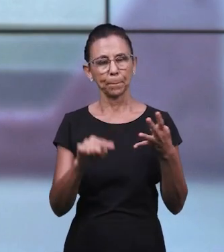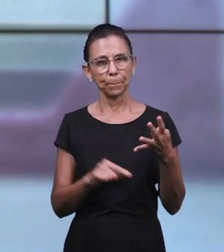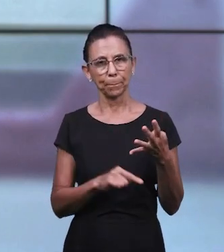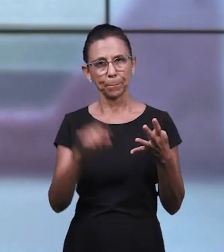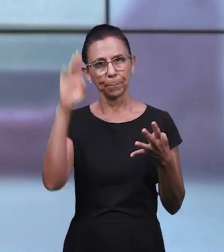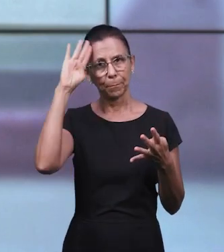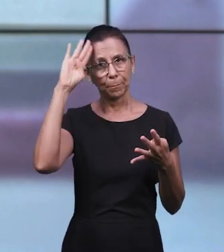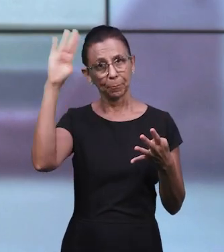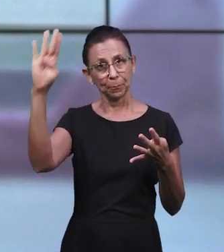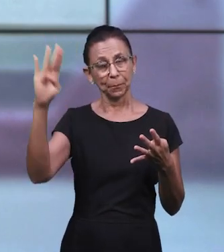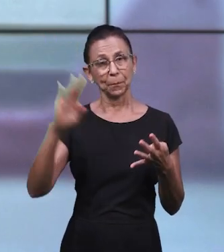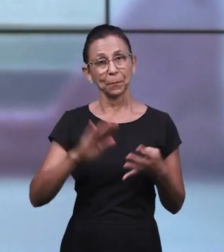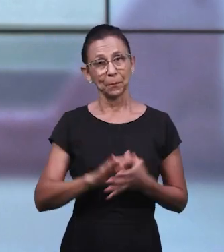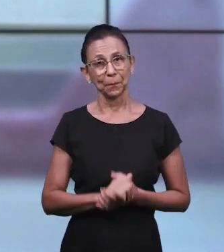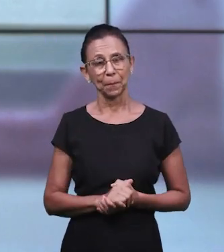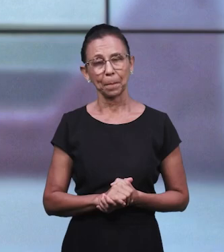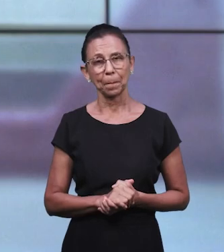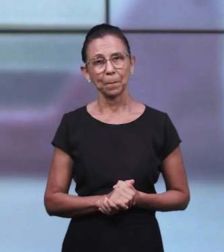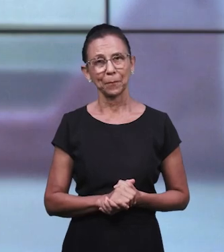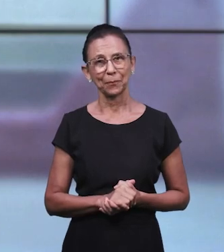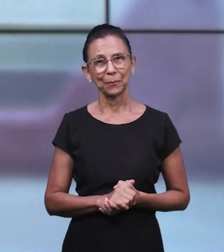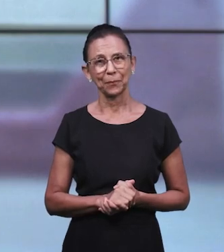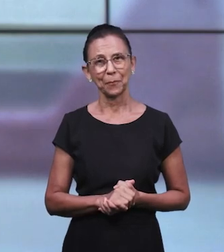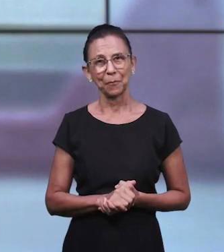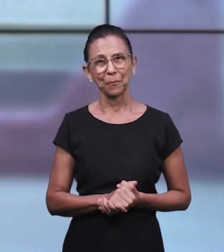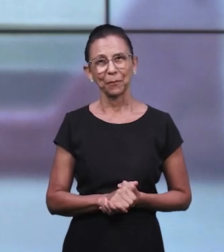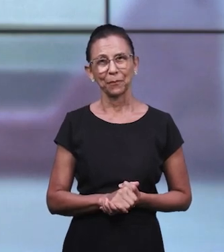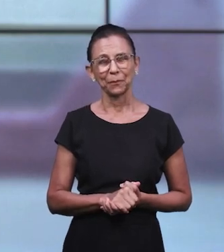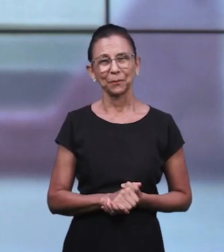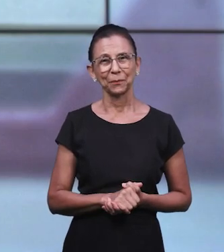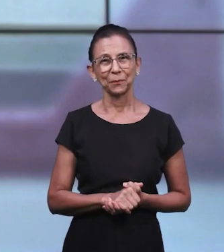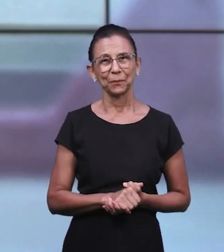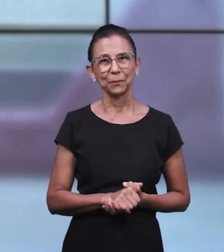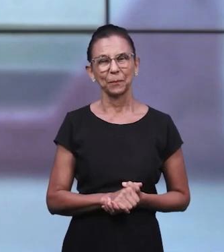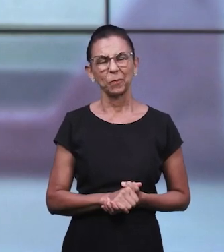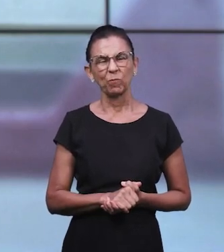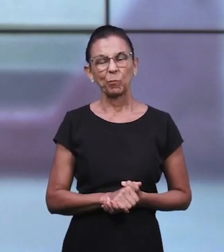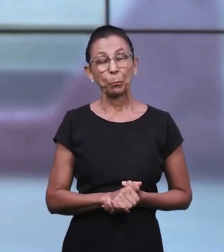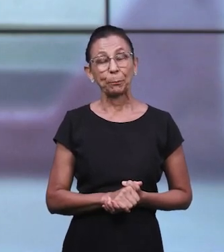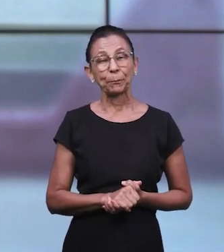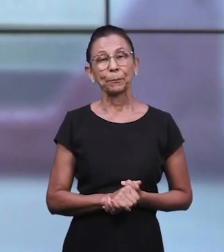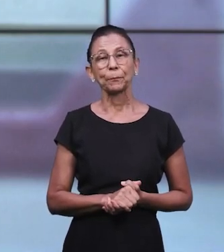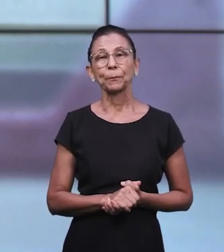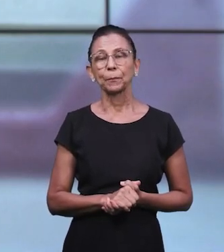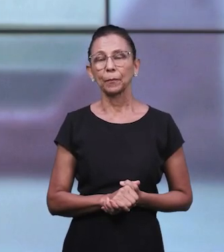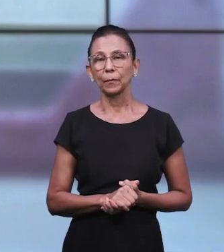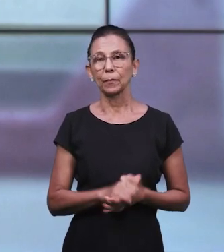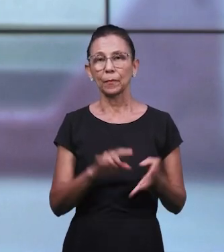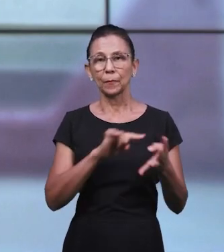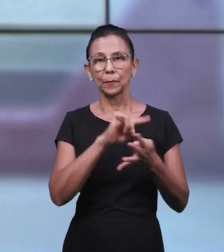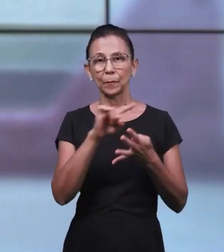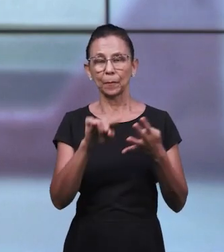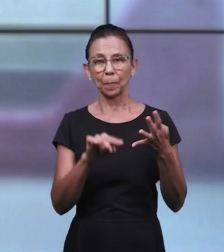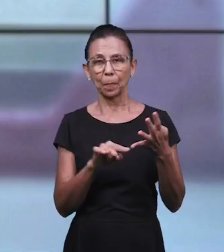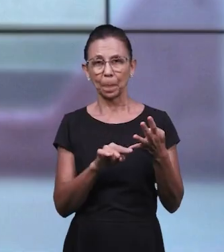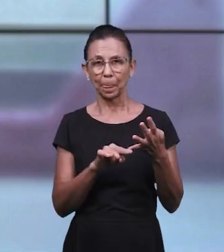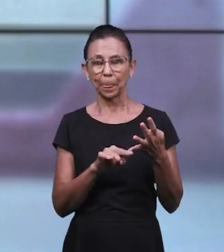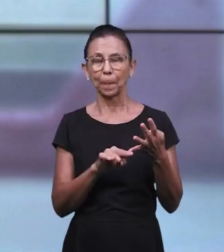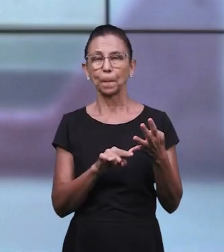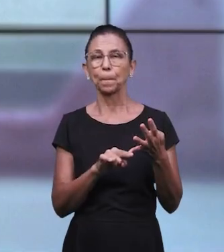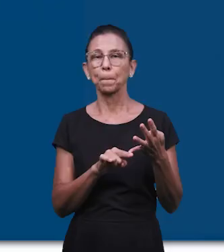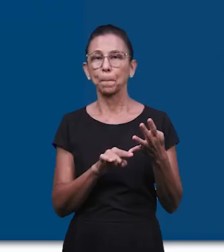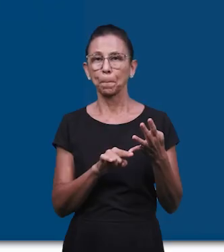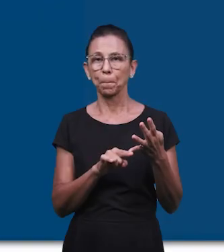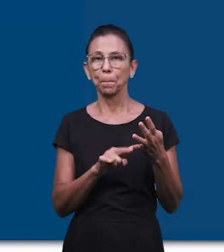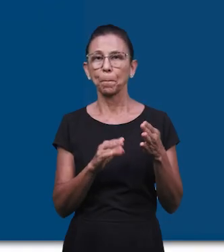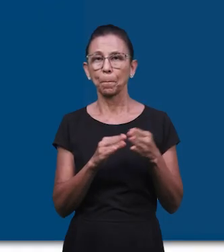Sempre dizemos aqui que as crianças são únicas, mas estes aspectos valem para todas, crianças, intermediários, adolescentes